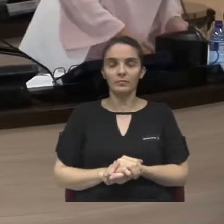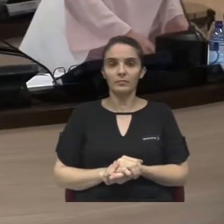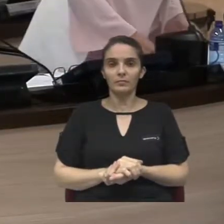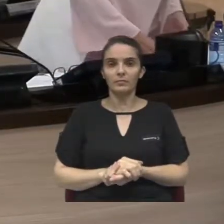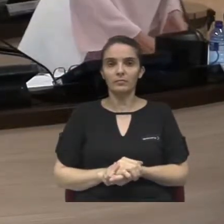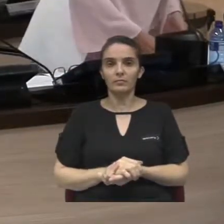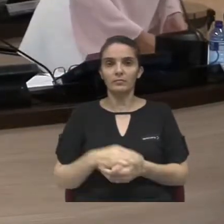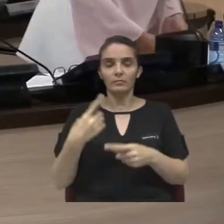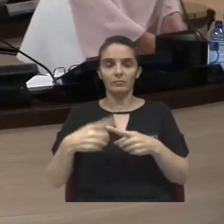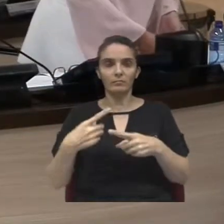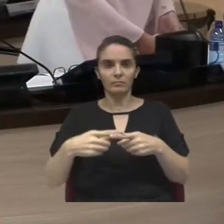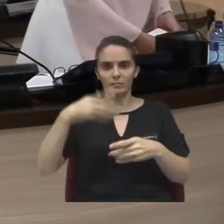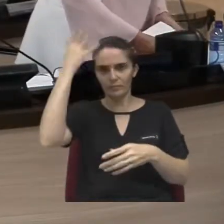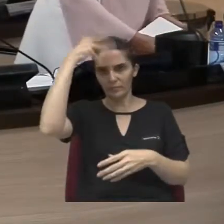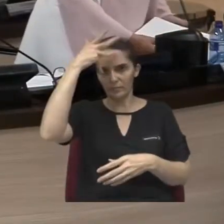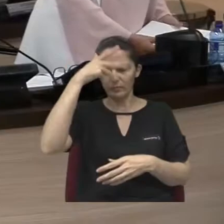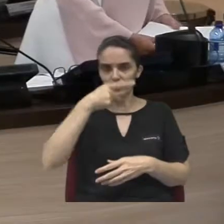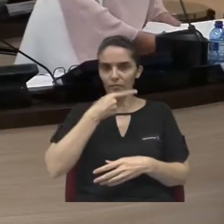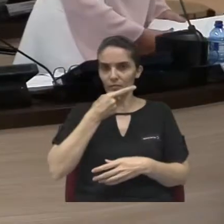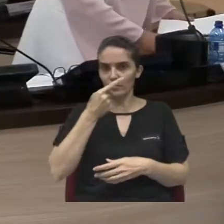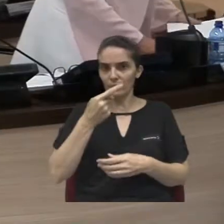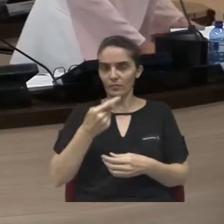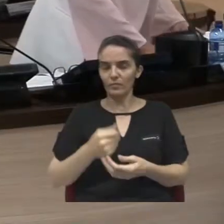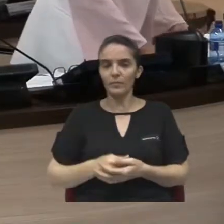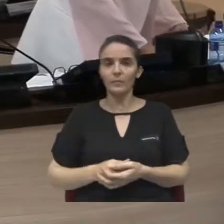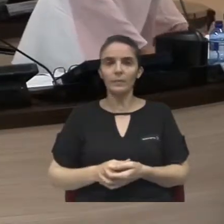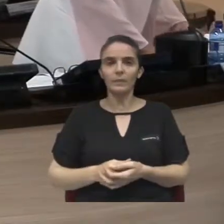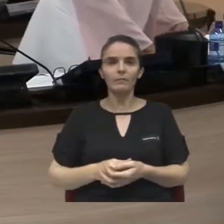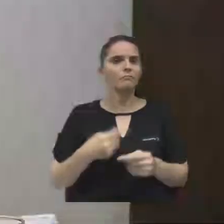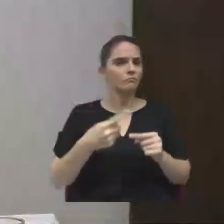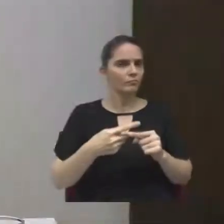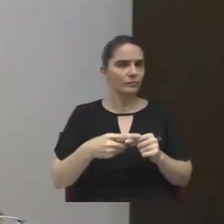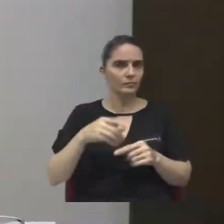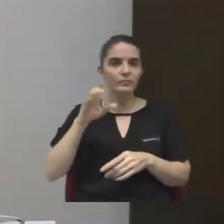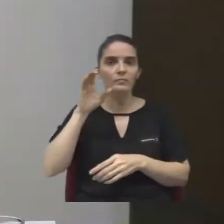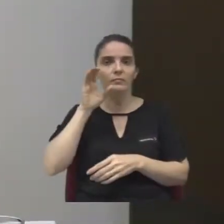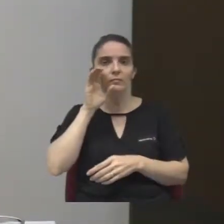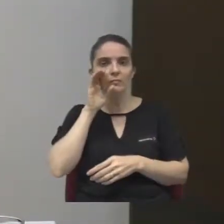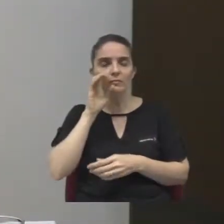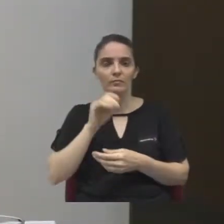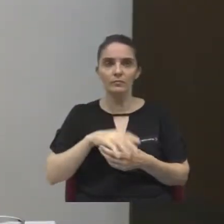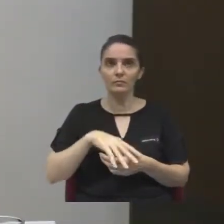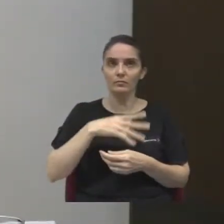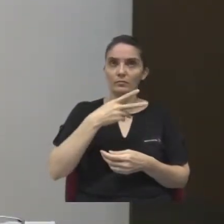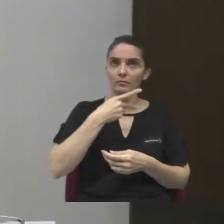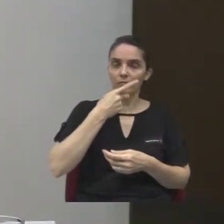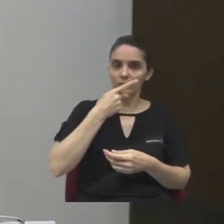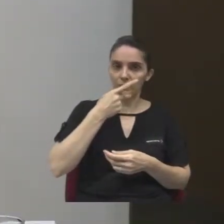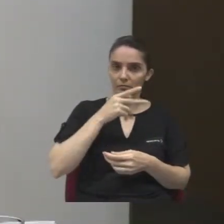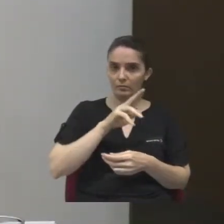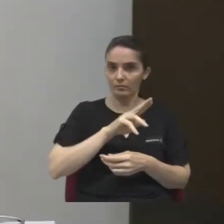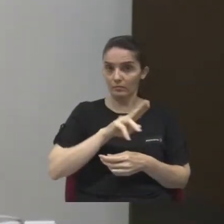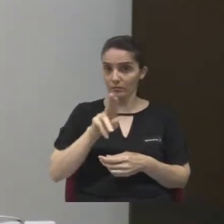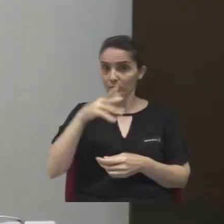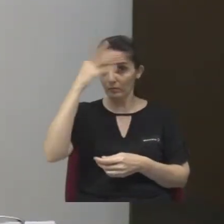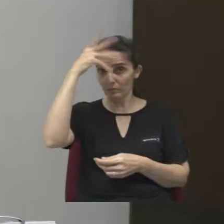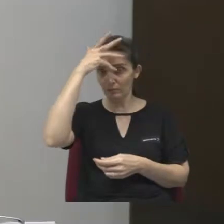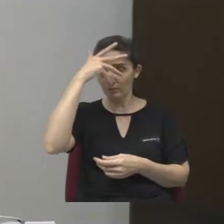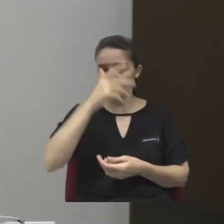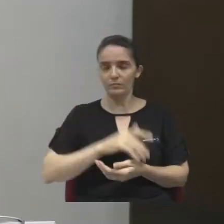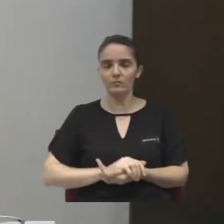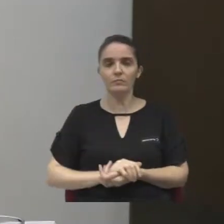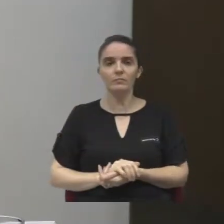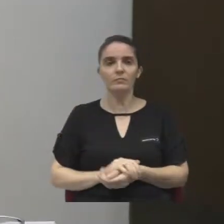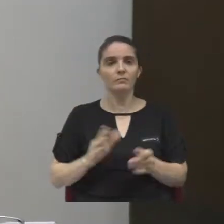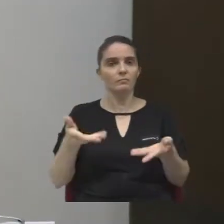faço porque até a vereadora Constância me citou nessa discussão,